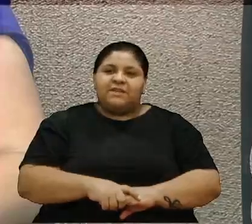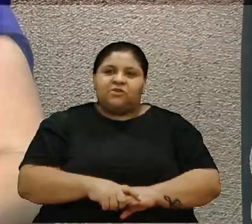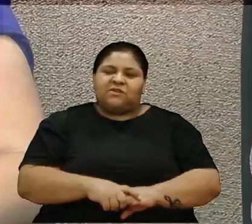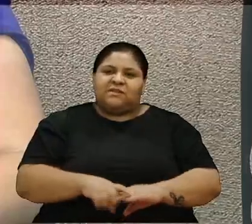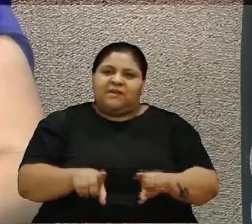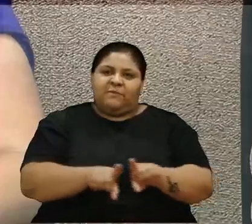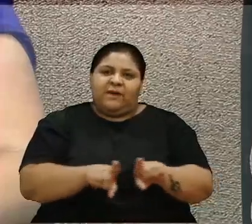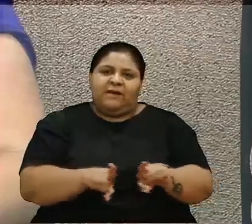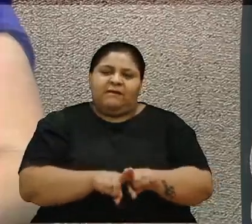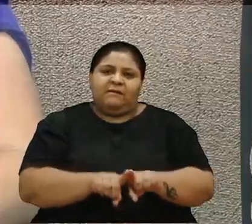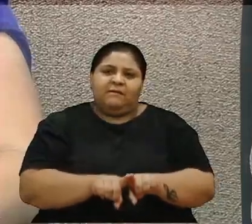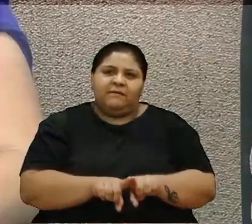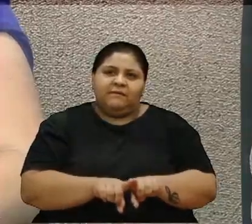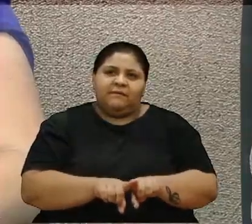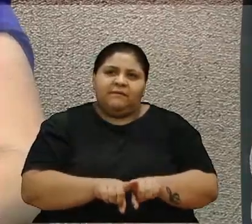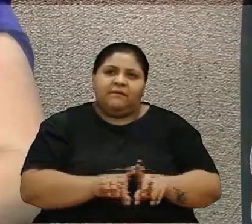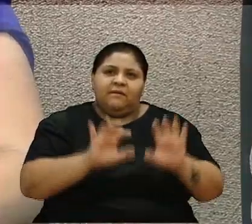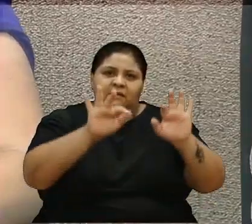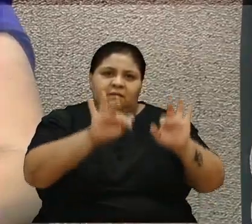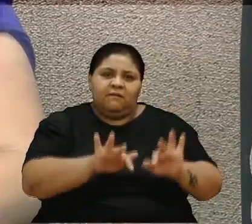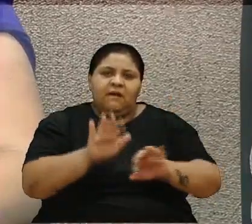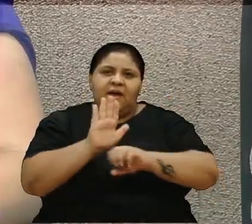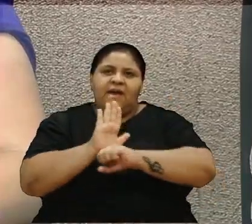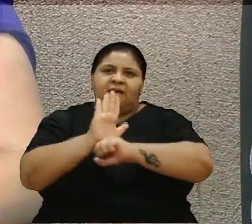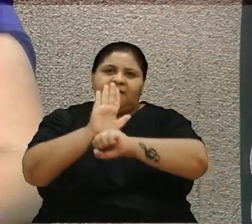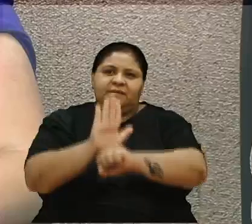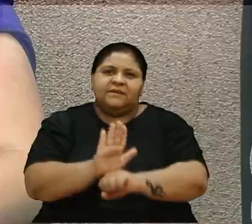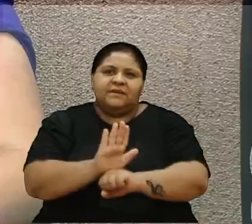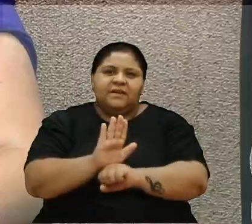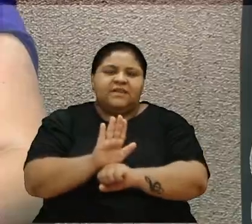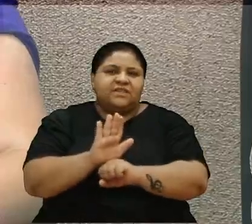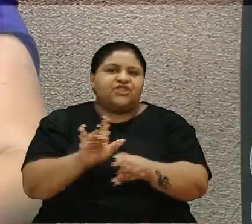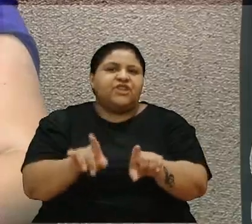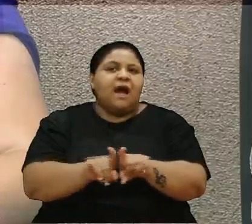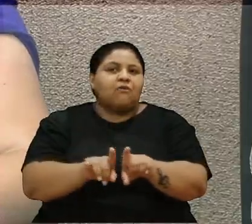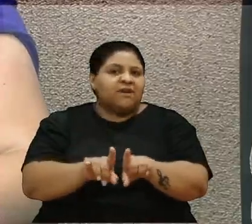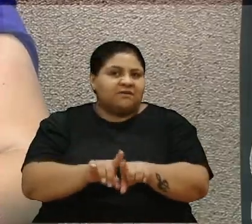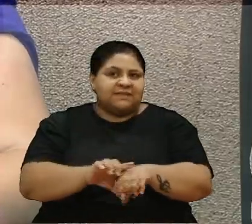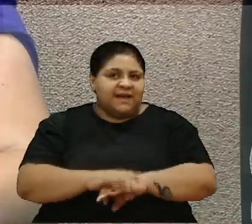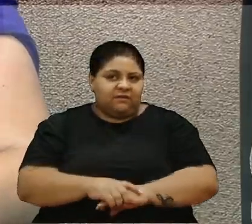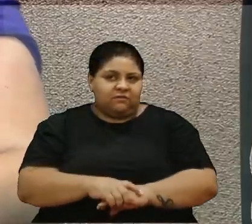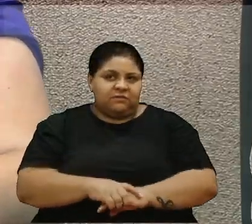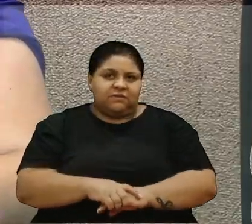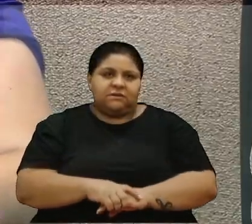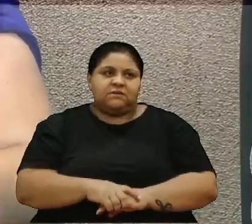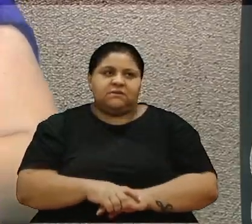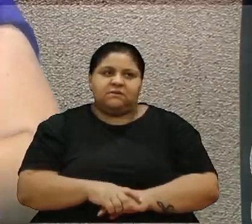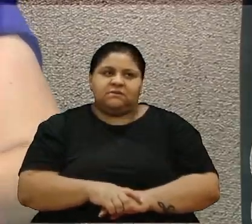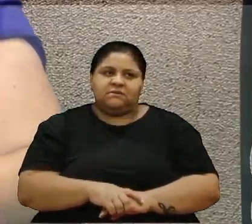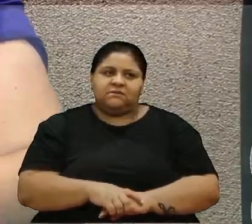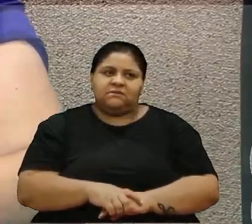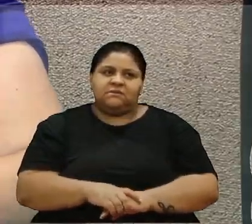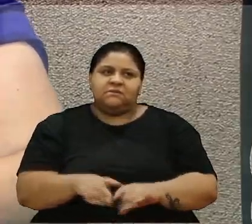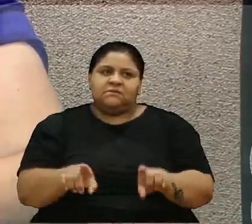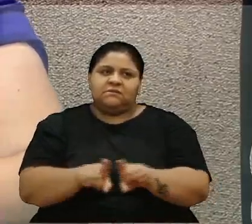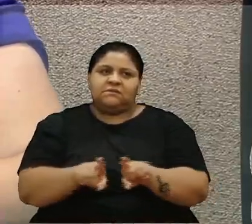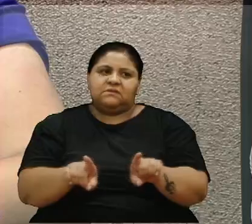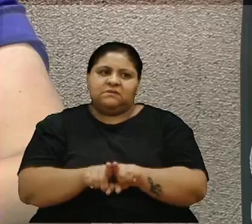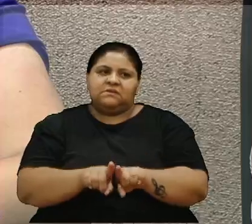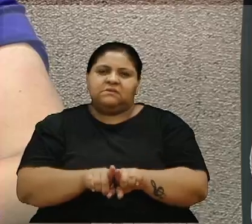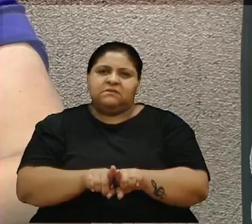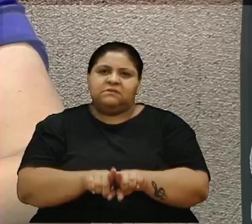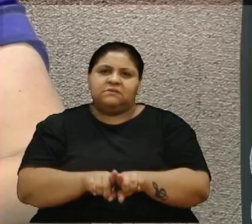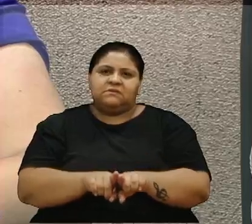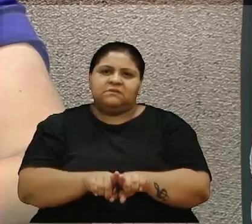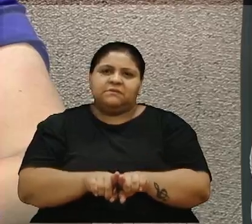forma: acabar com a assistência plena. Sai fora do contrato da assistência plena. Por quê? Porque o que Caxias